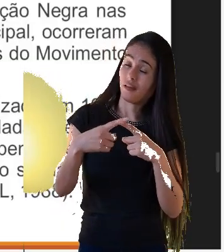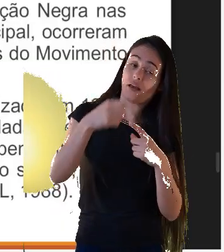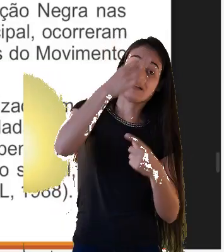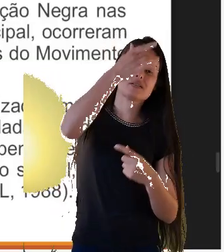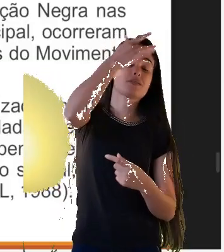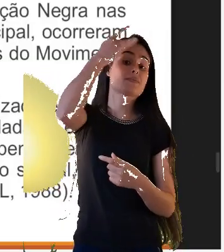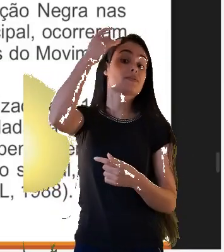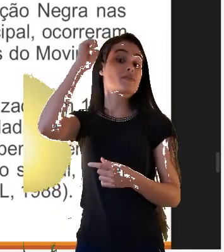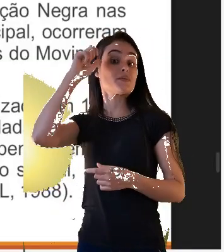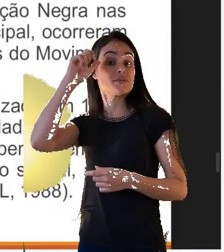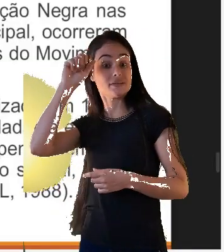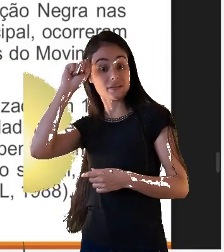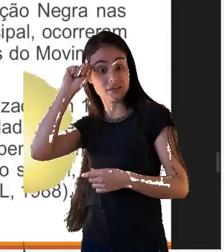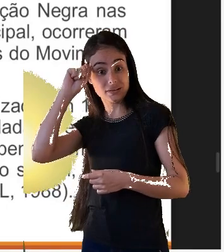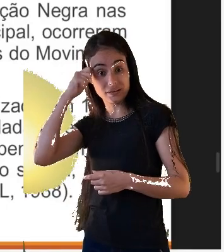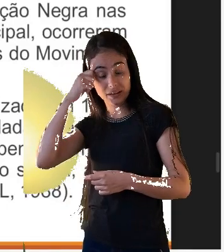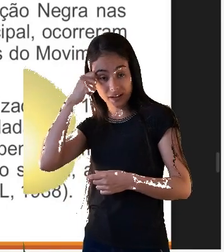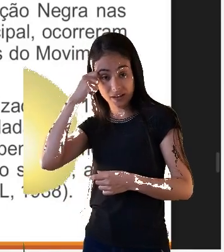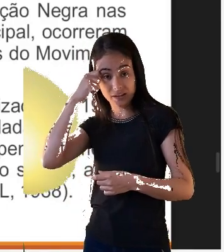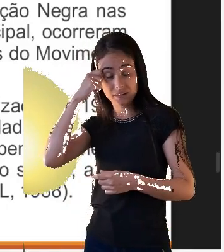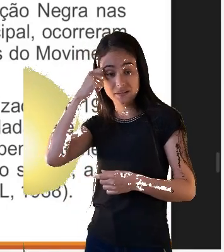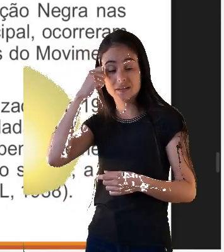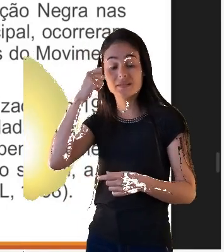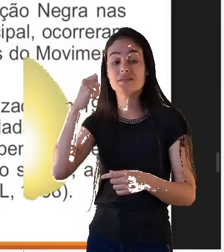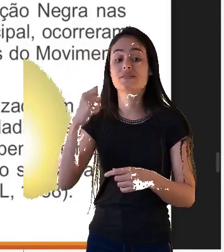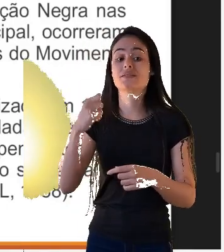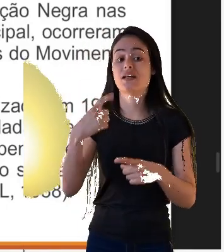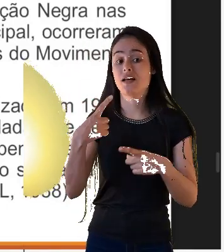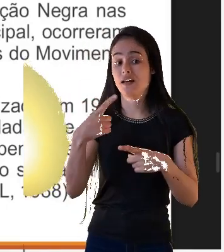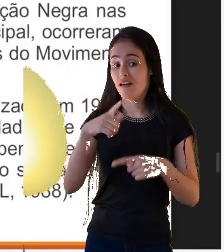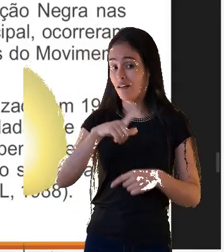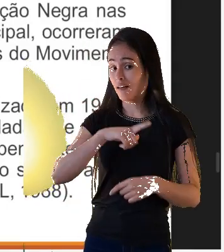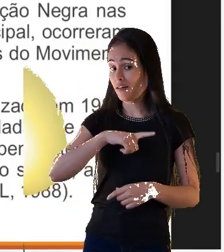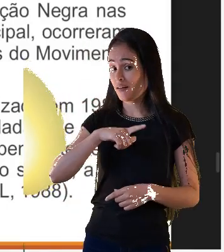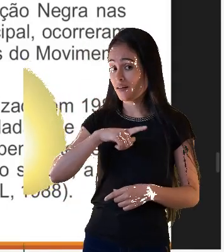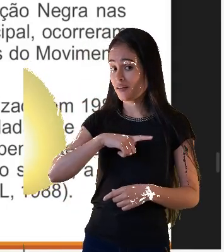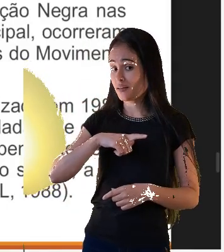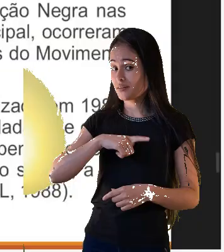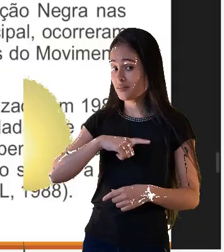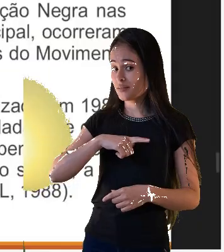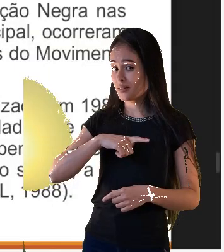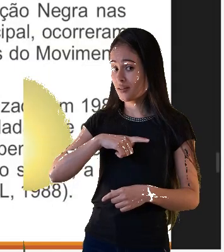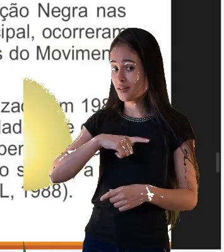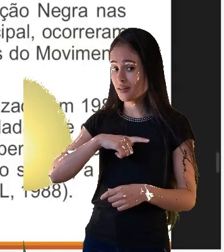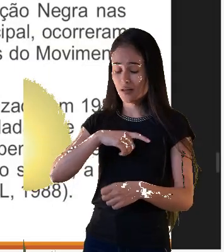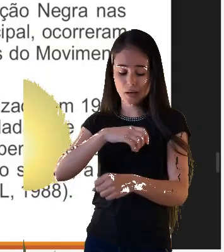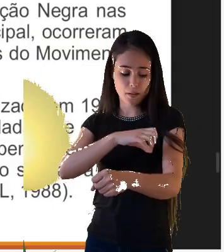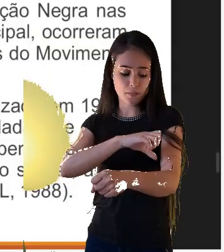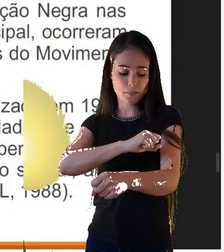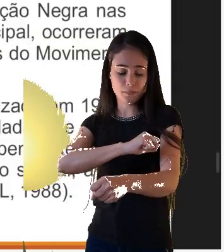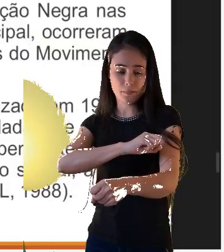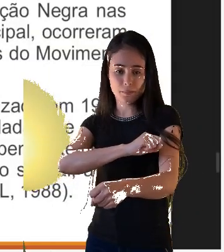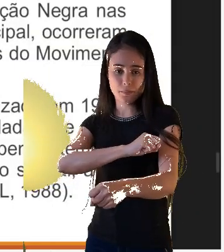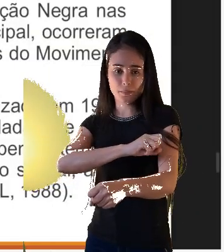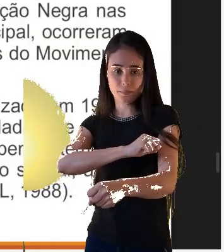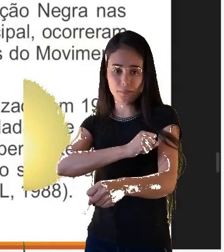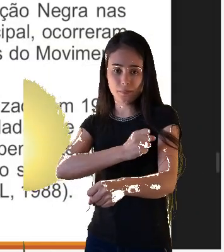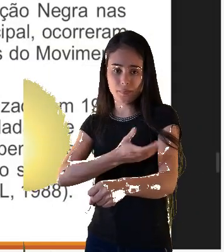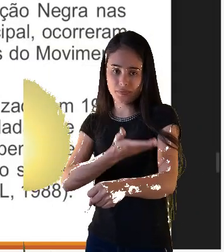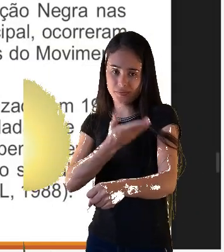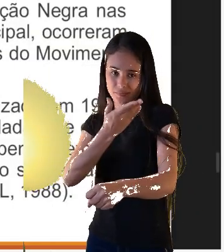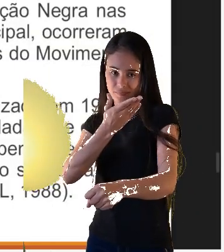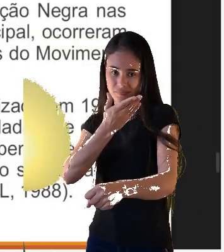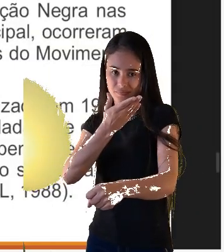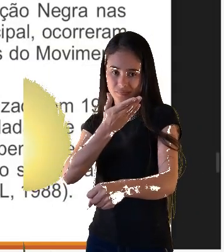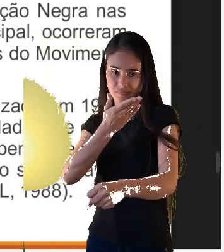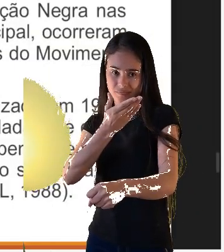ser hipertensa, porque a hipertensão é uma doença que atinge mais pessoas negras. Então, tem